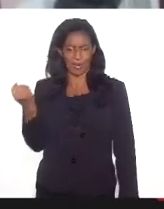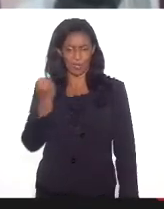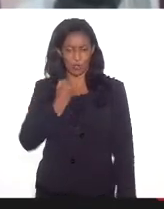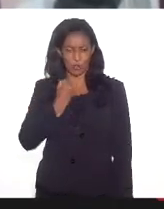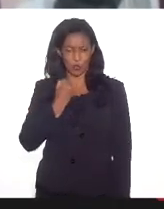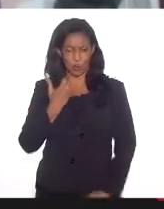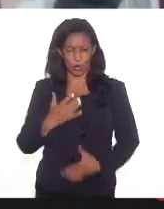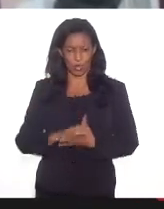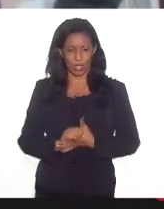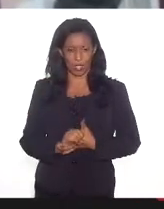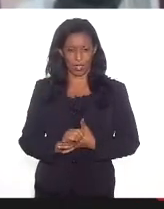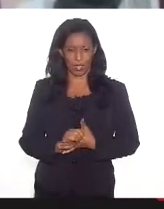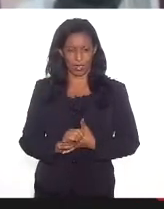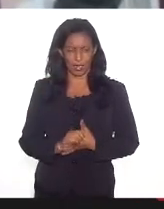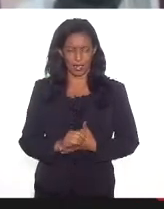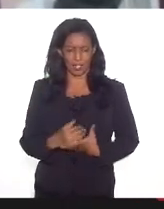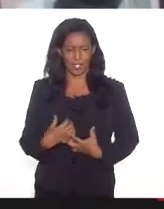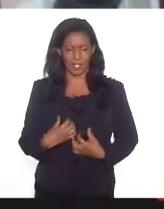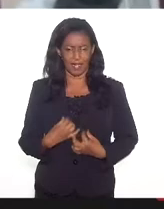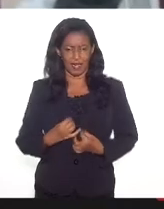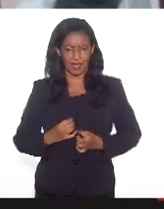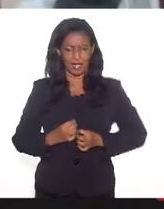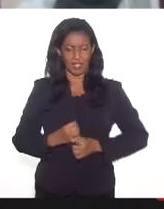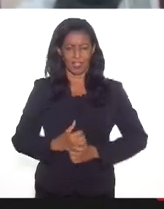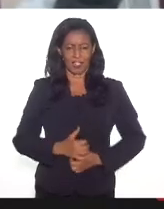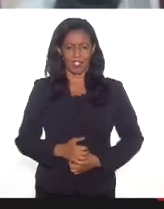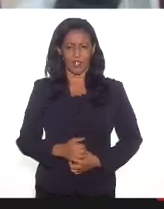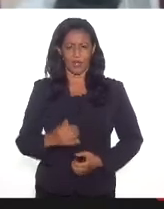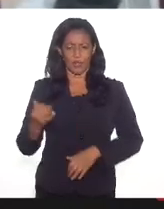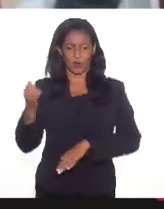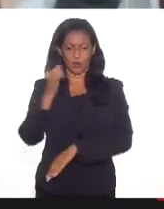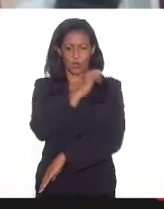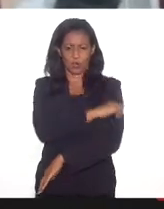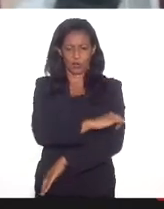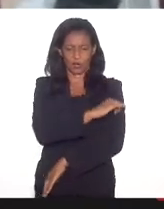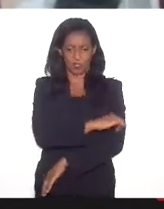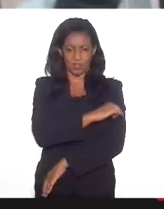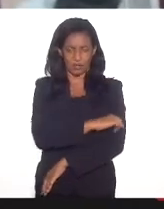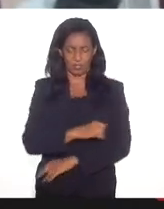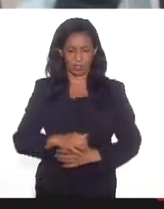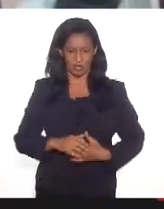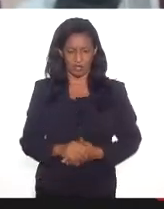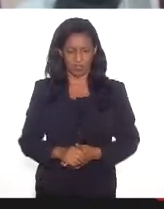aplicar e aplicar o bom que não é para